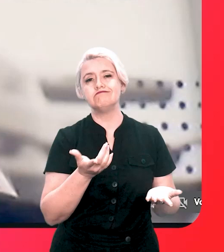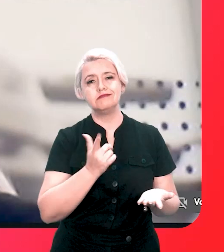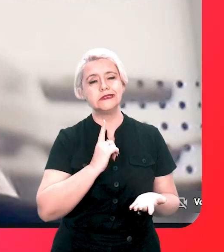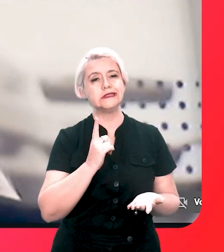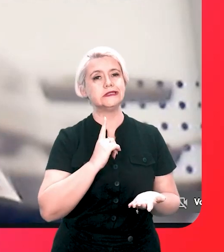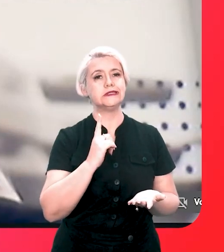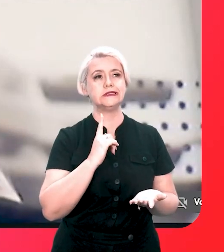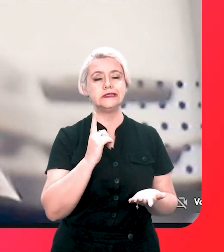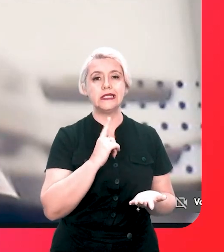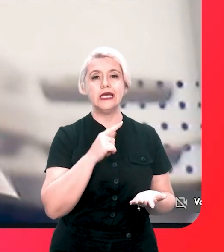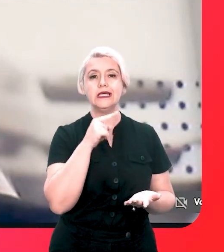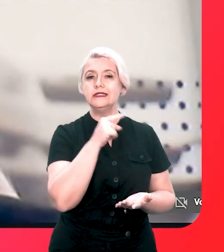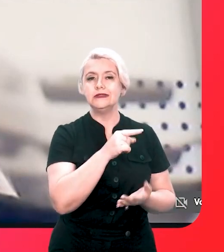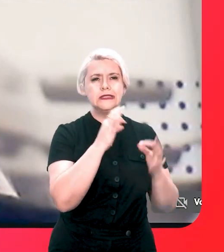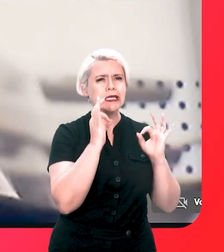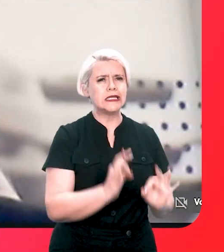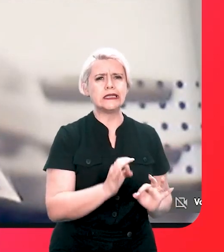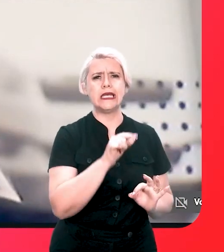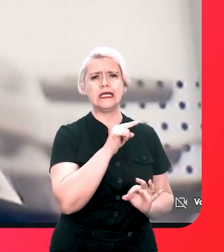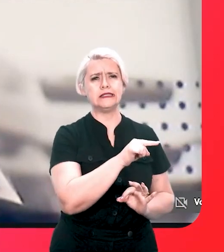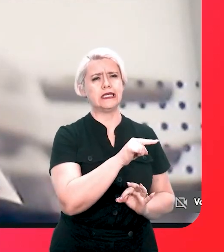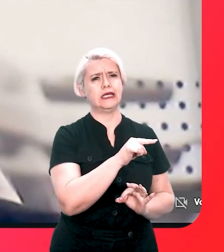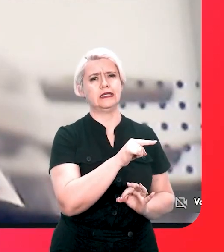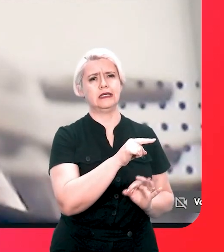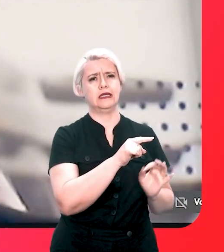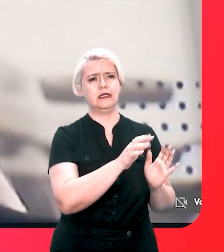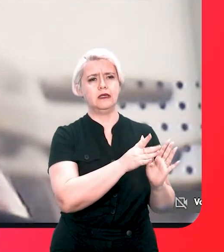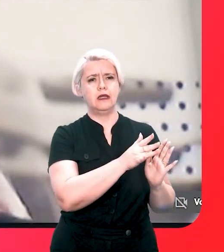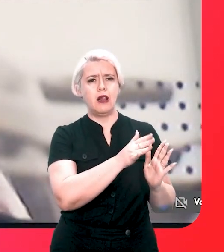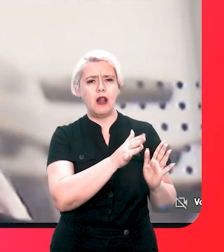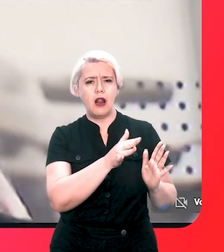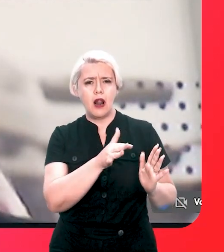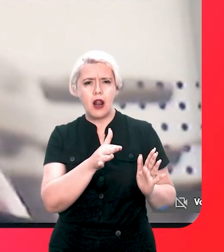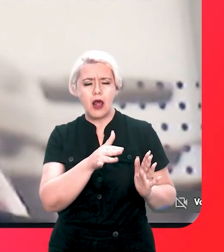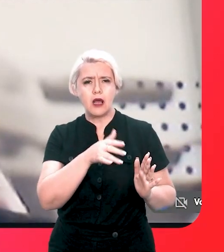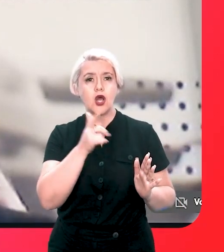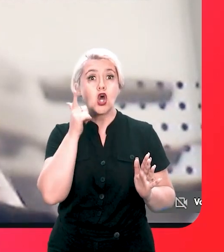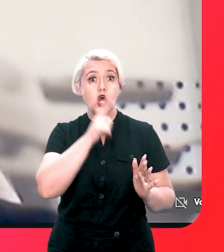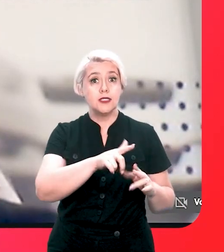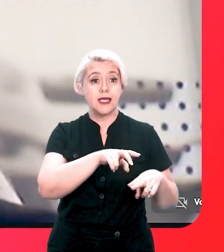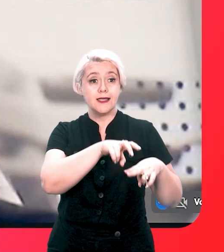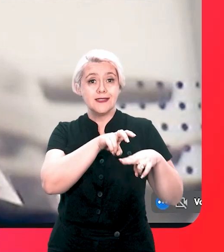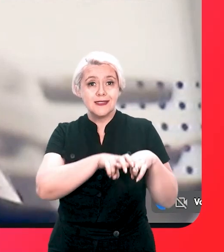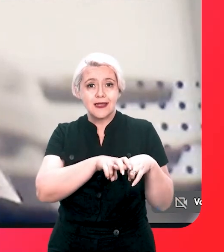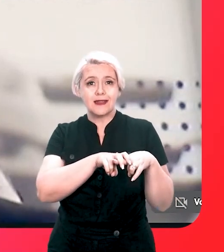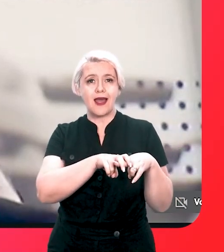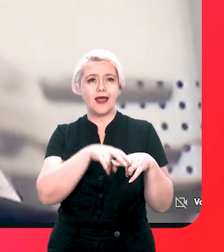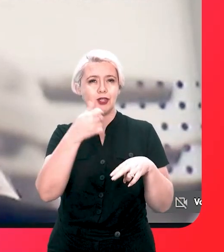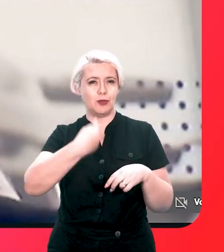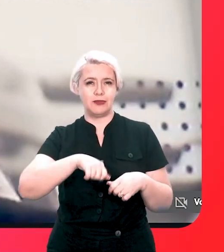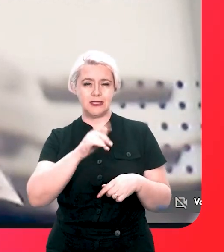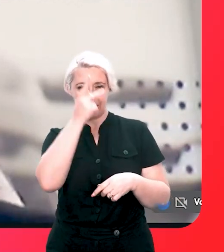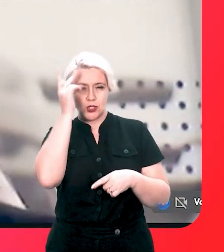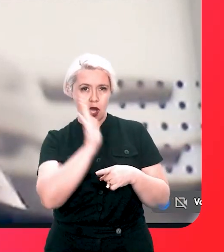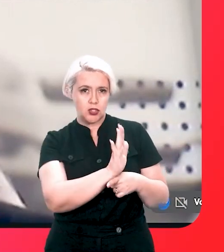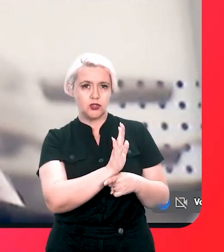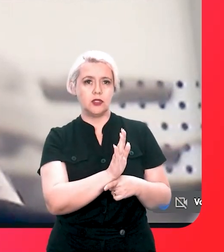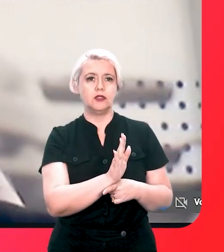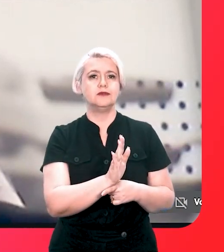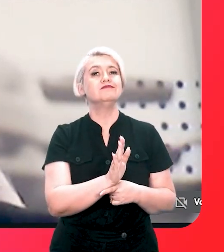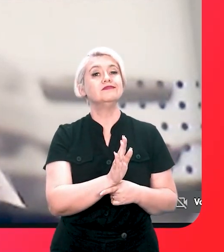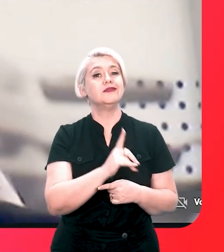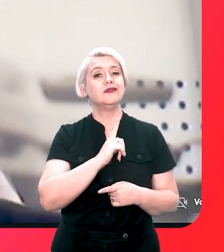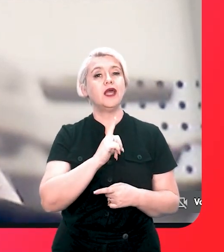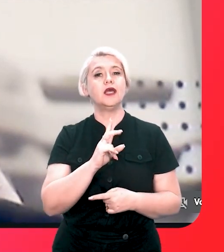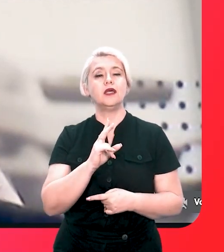ele foi sentar fixado, assim, né, sem precisar apoio, com quase 2 anos,